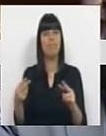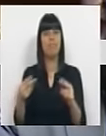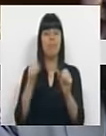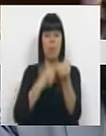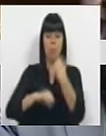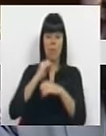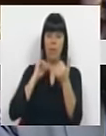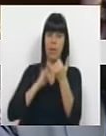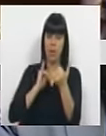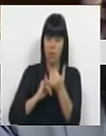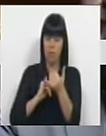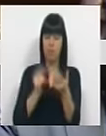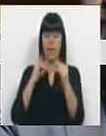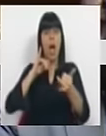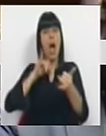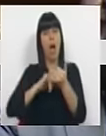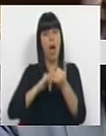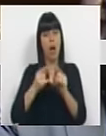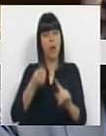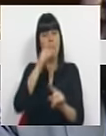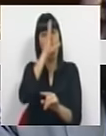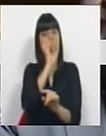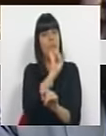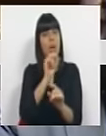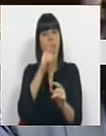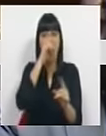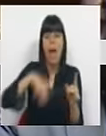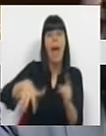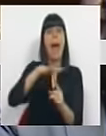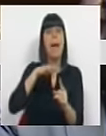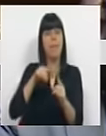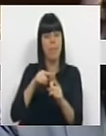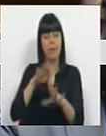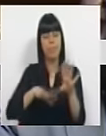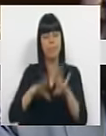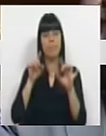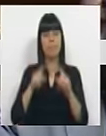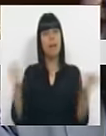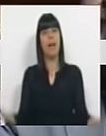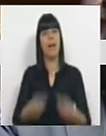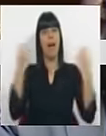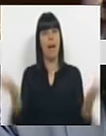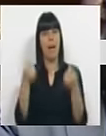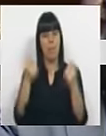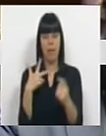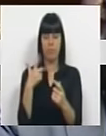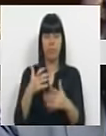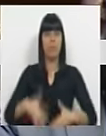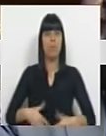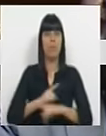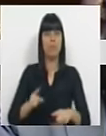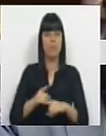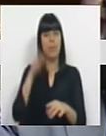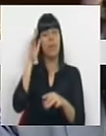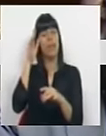o movimento associativo e as associações não-governamentais de ambiente para a realização de campanhas de esterilização de